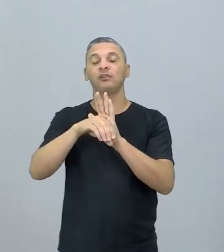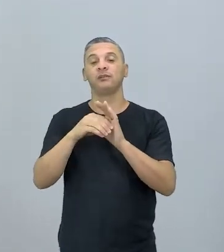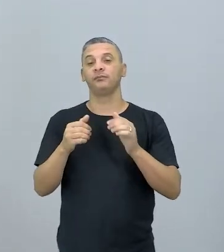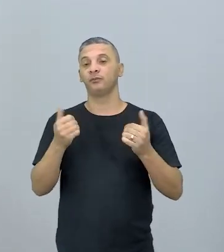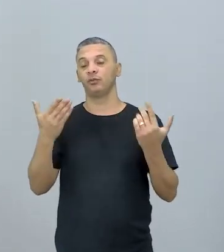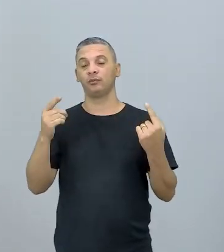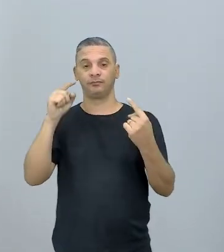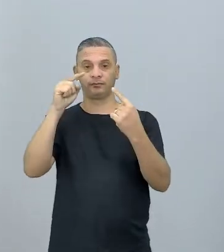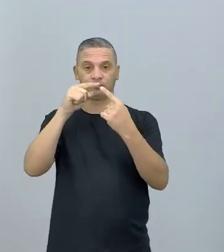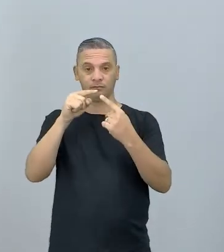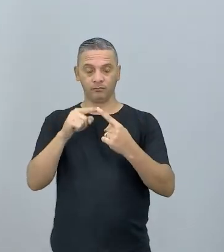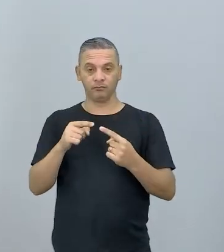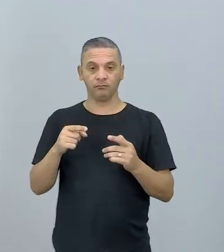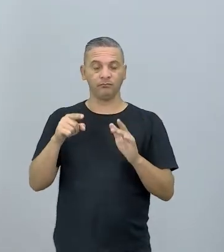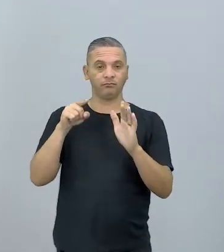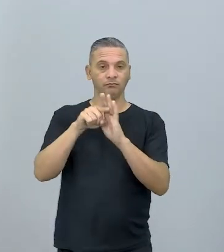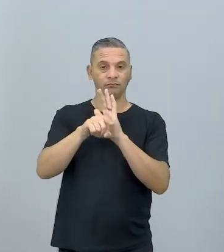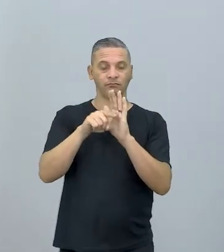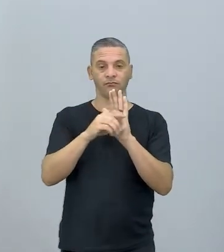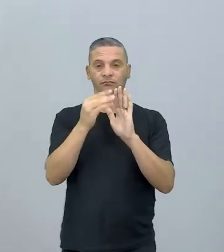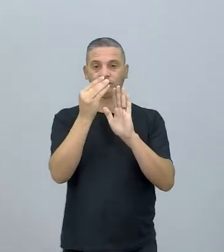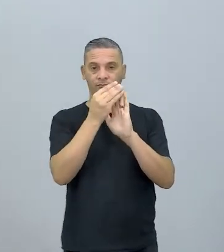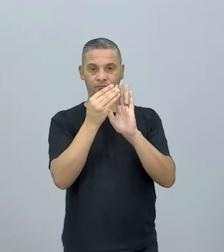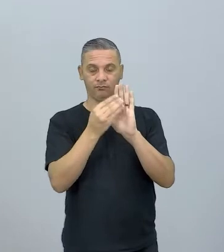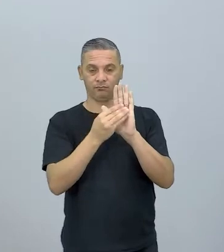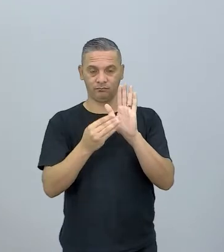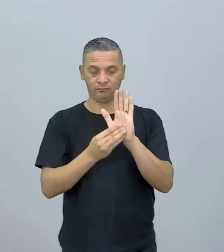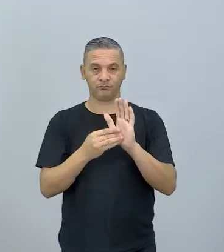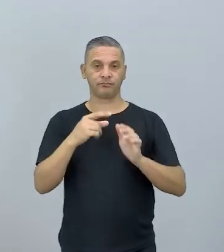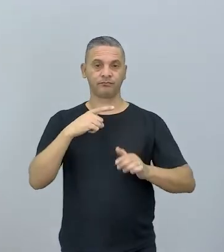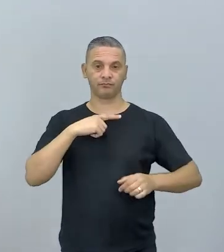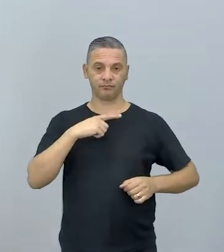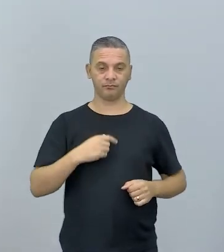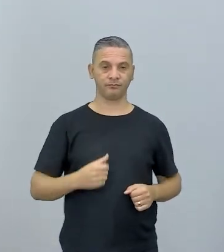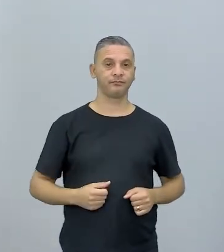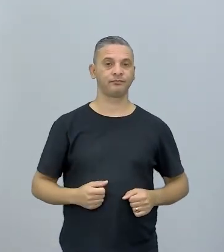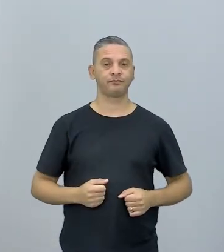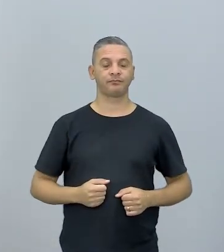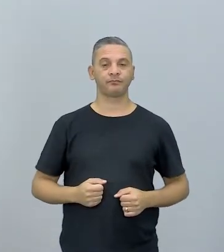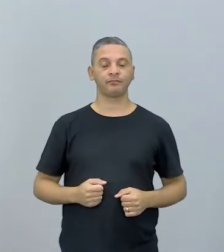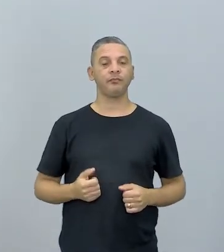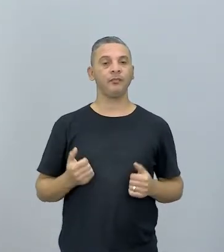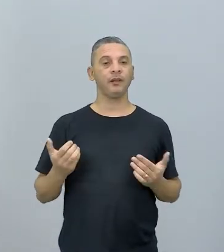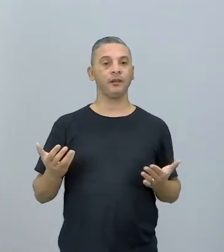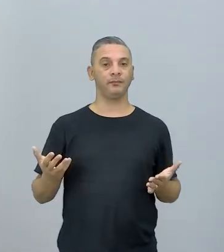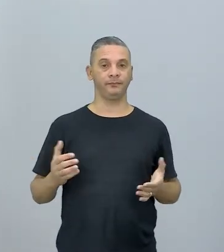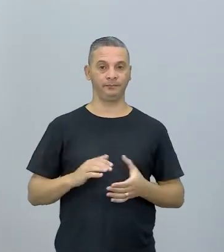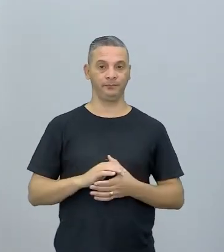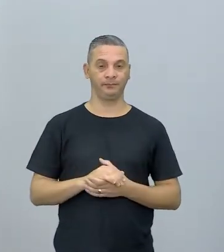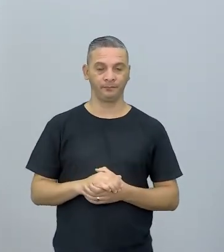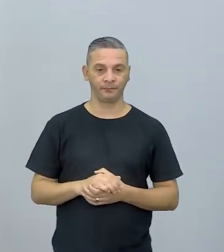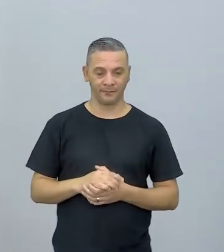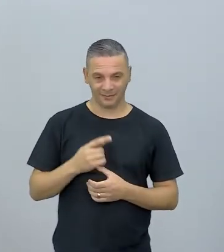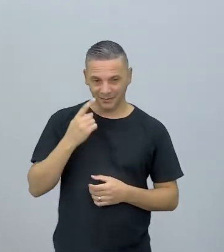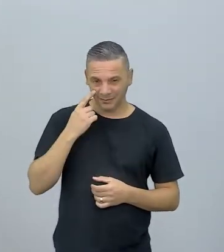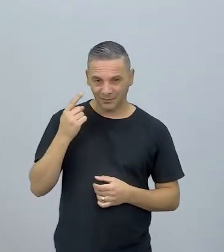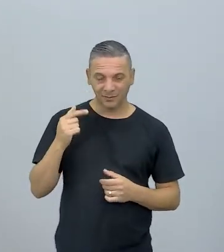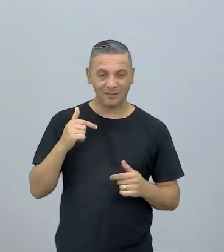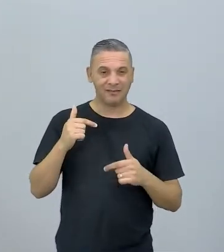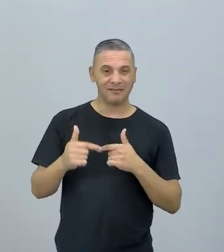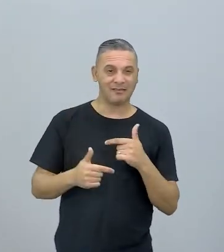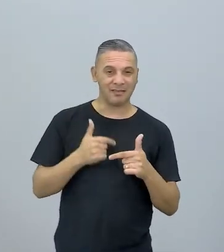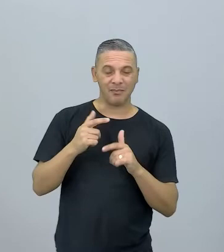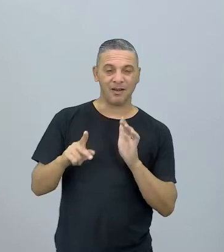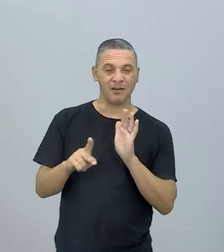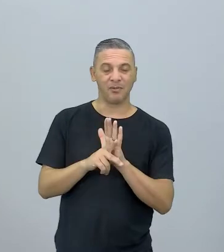estão dados ali na pergunta e na própria formulação das hipóteses de pesquisa. Então, pessoal, vocês estão vendo aí que o trabalho de